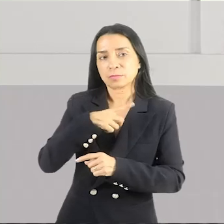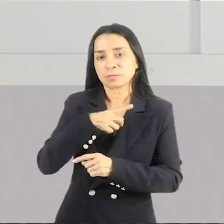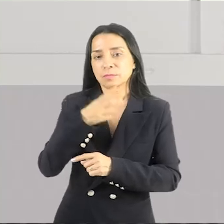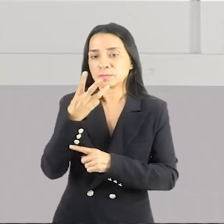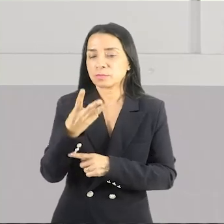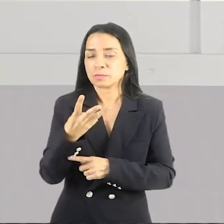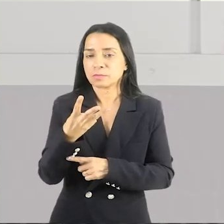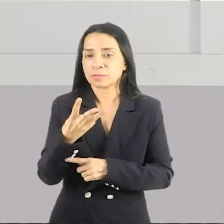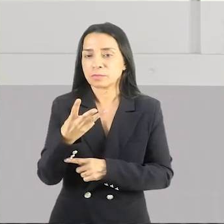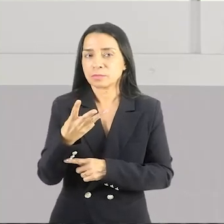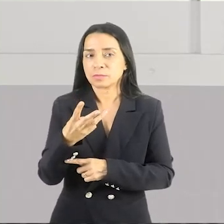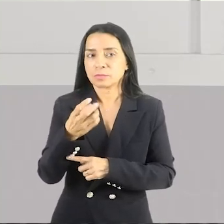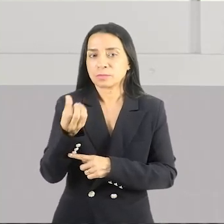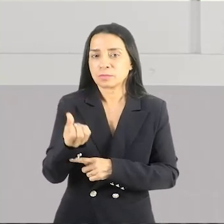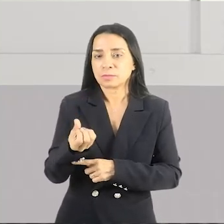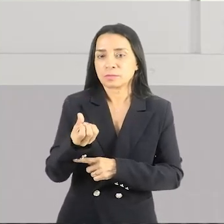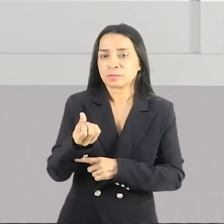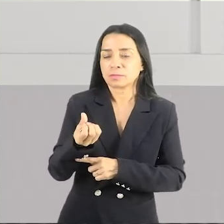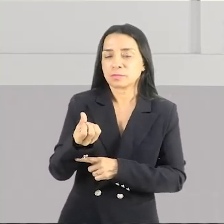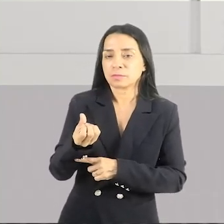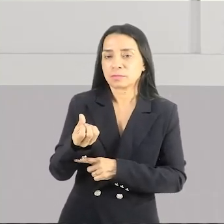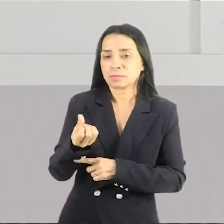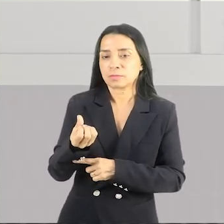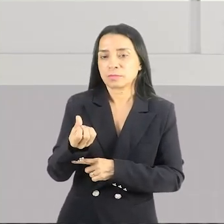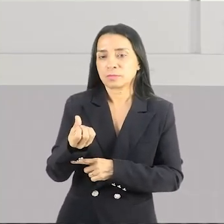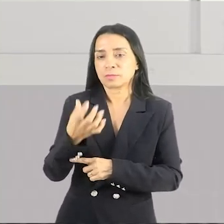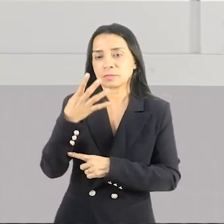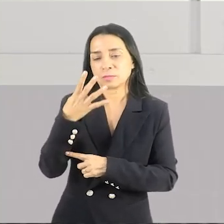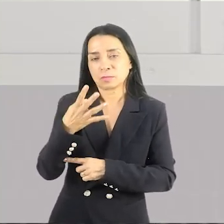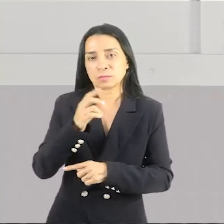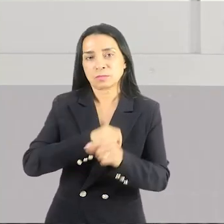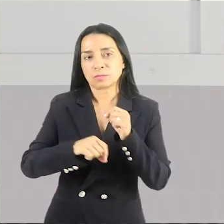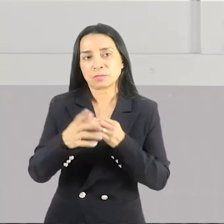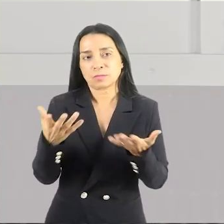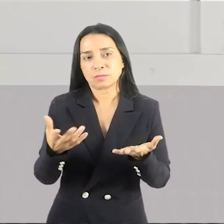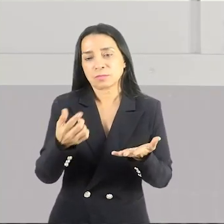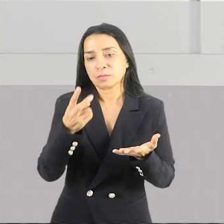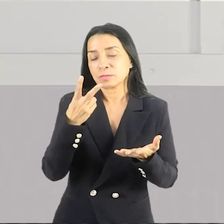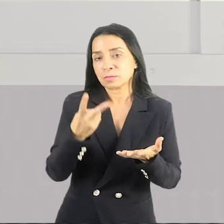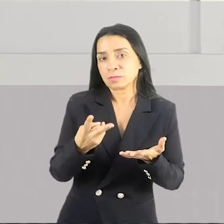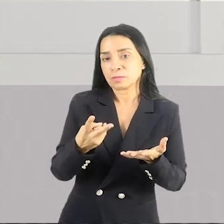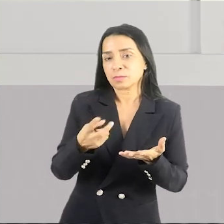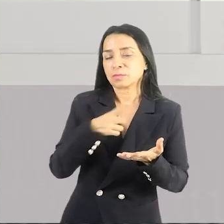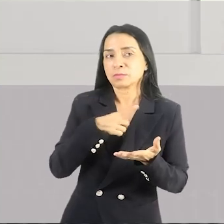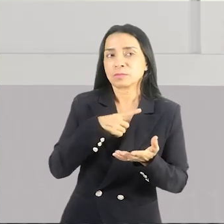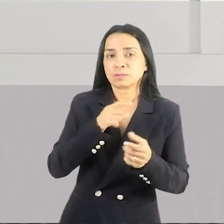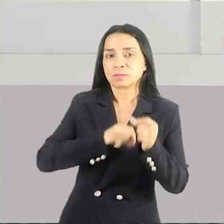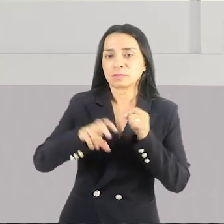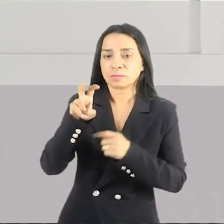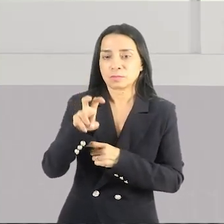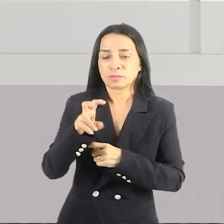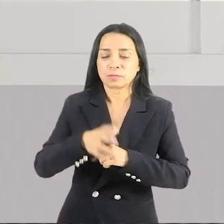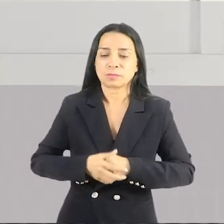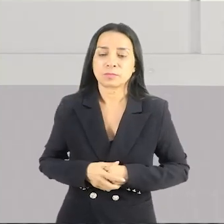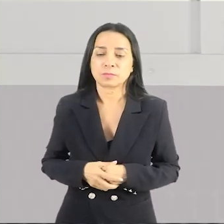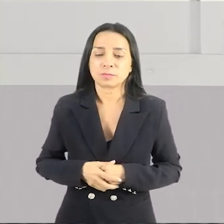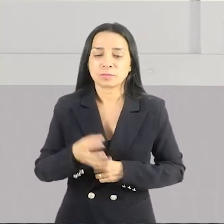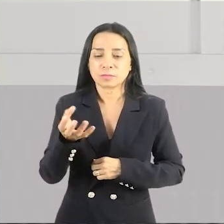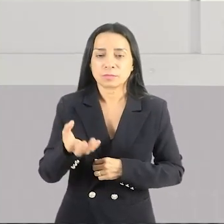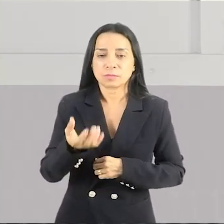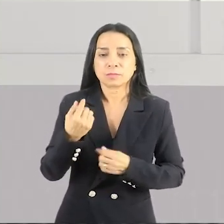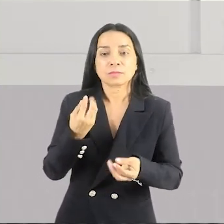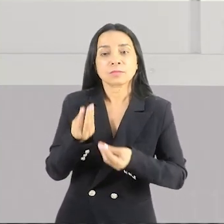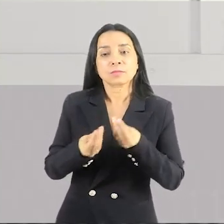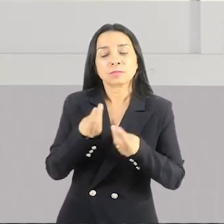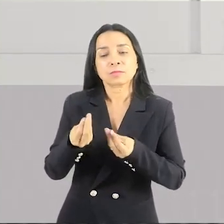tiveram 3. 6 funcionários já tiveram 4. E 2 funcionários já tiveram 5. Ele quer a